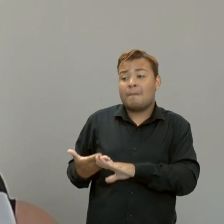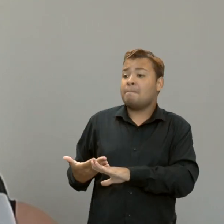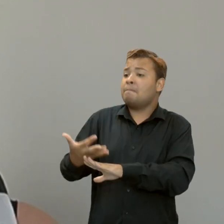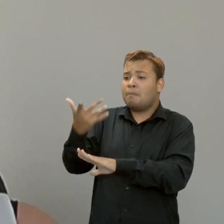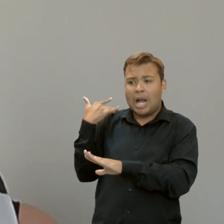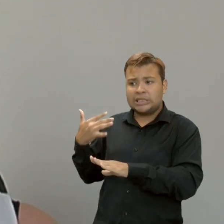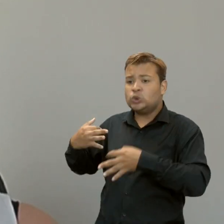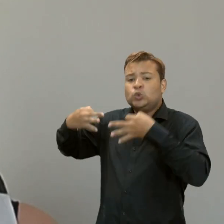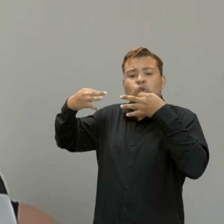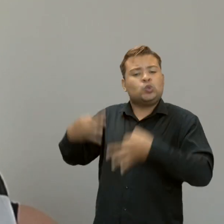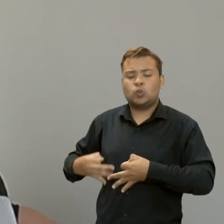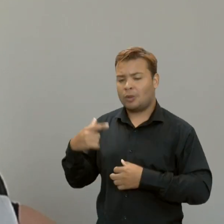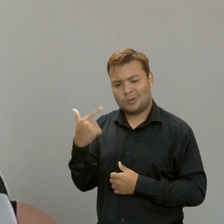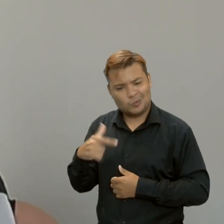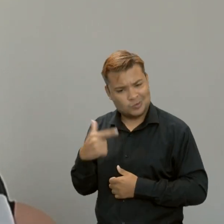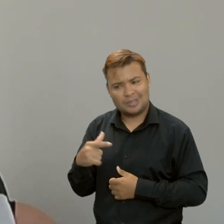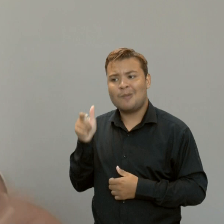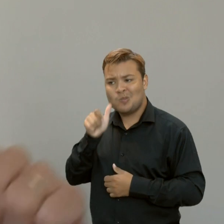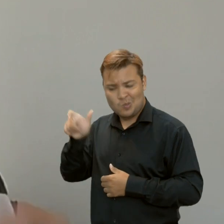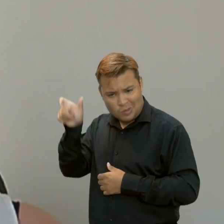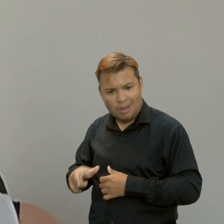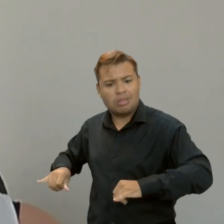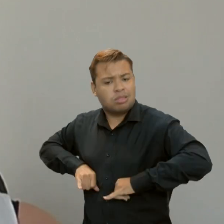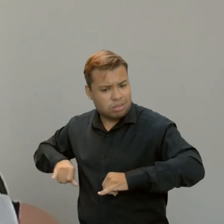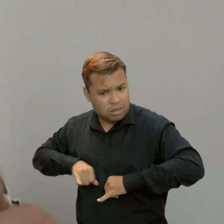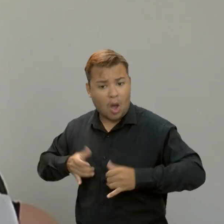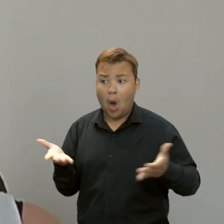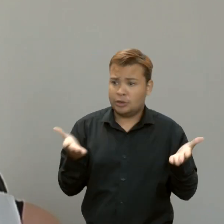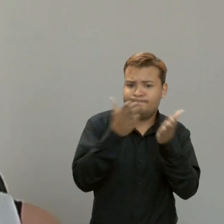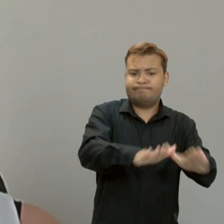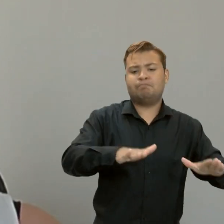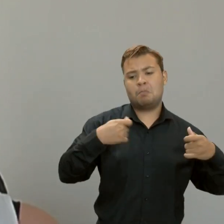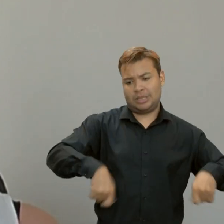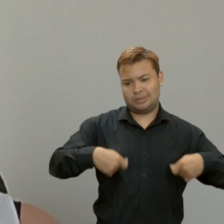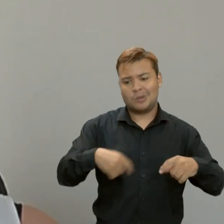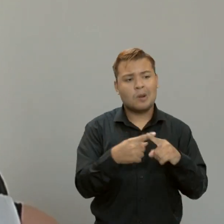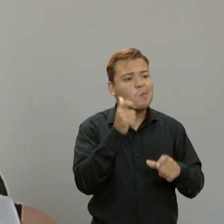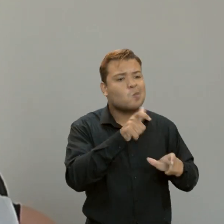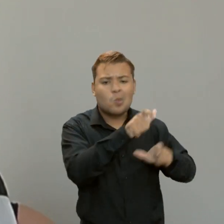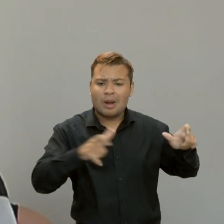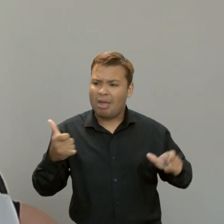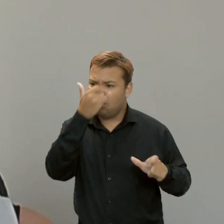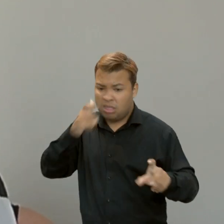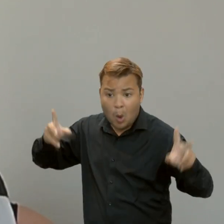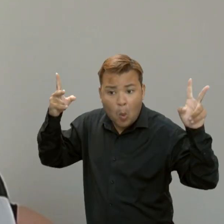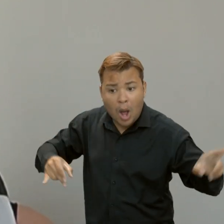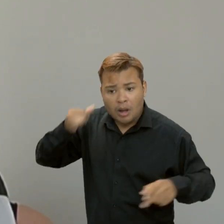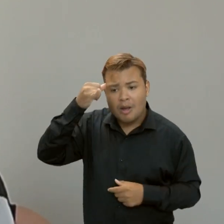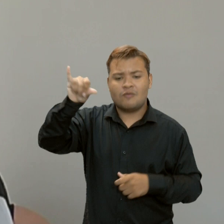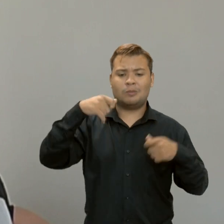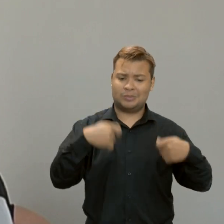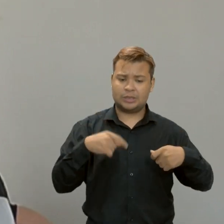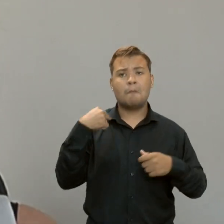de injustiça no passado com Leodegária, mas para evitar que aconteça com outras mulheres hoje. Né? Então, esse eu acho que é o